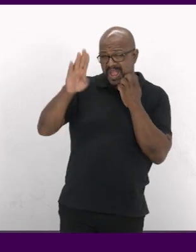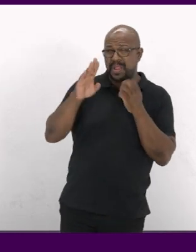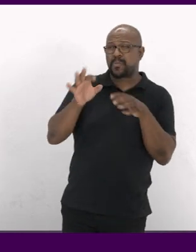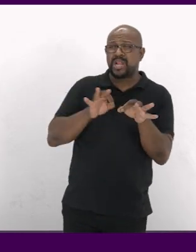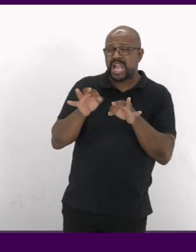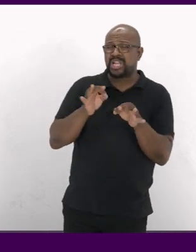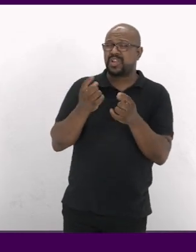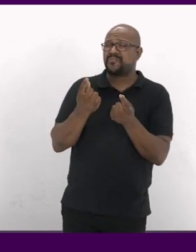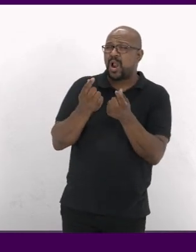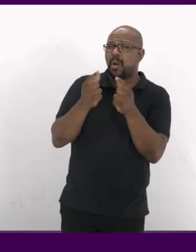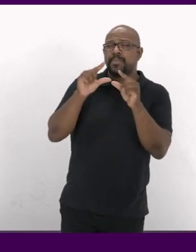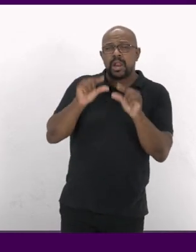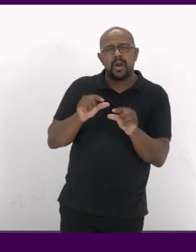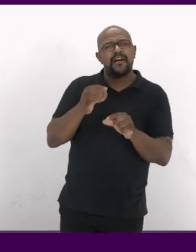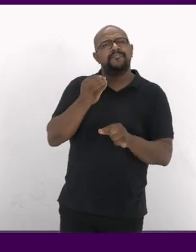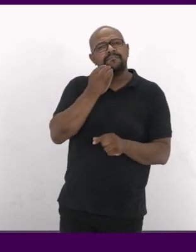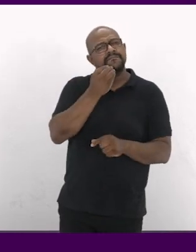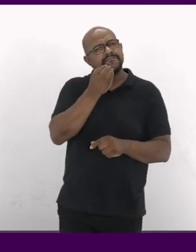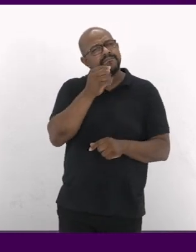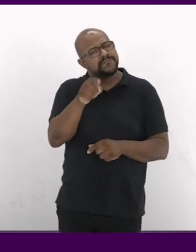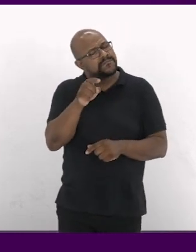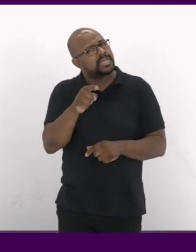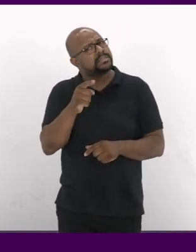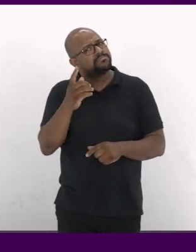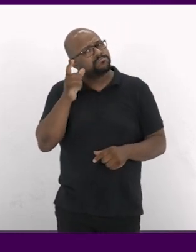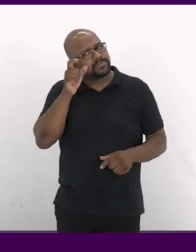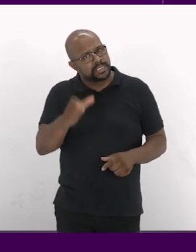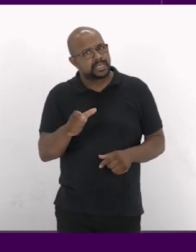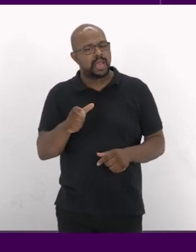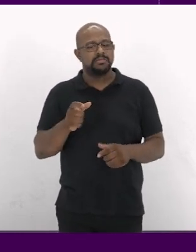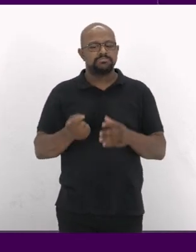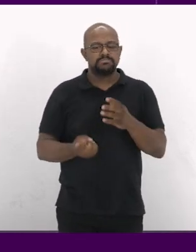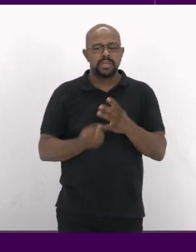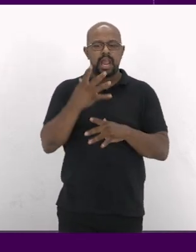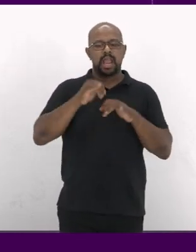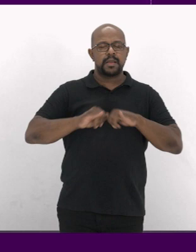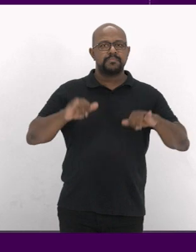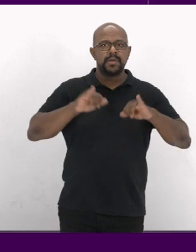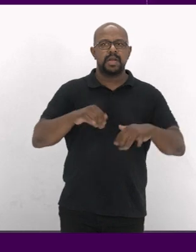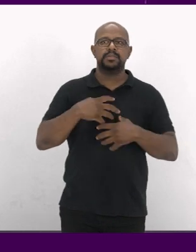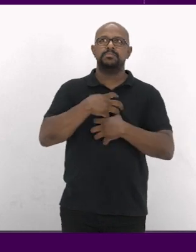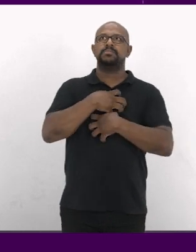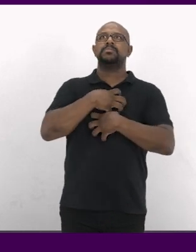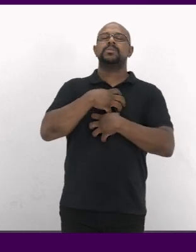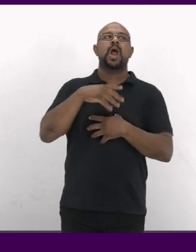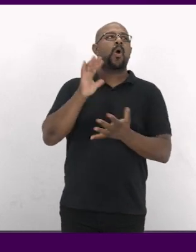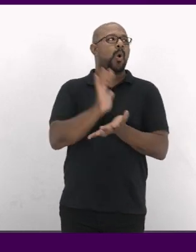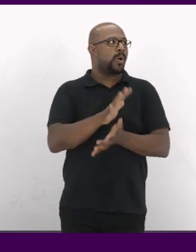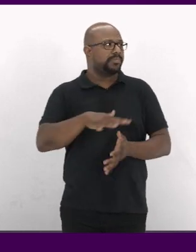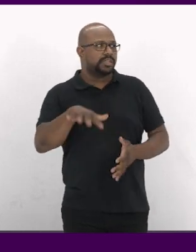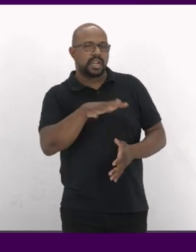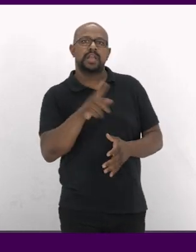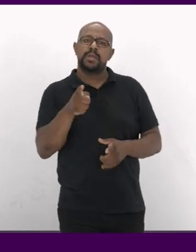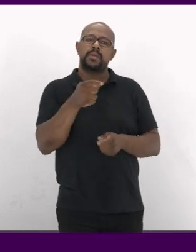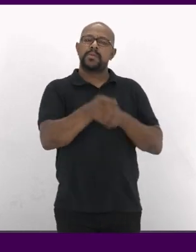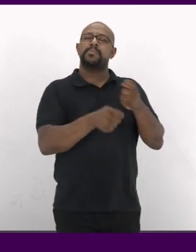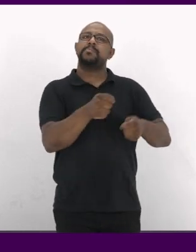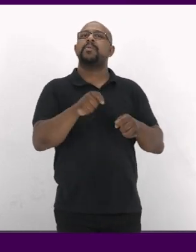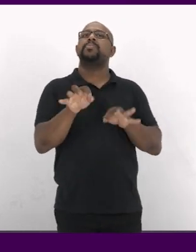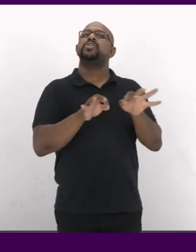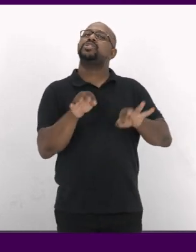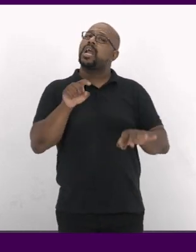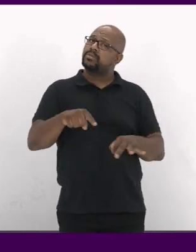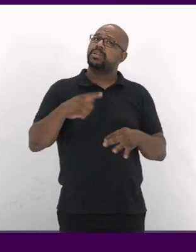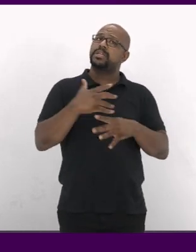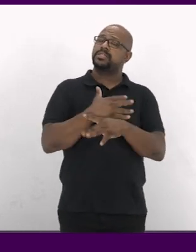projetos de valores menores, essa pode ser uma estratégia interessante. Criar uma campanha de sensibilização da comunidade local para